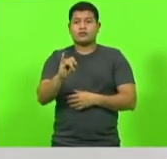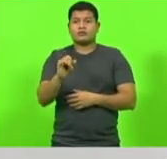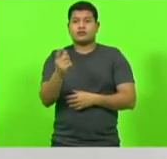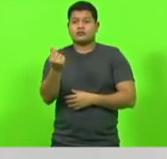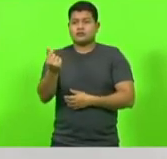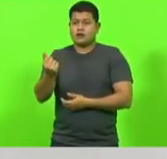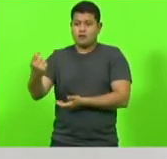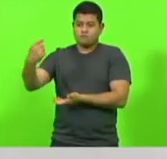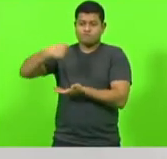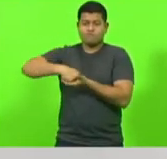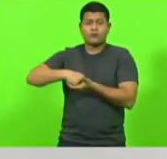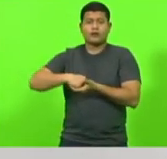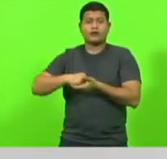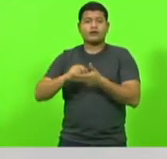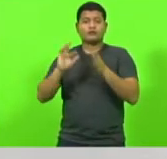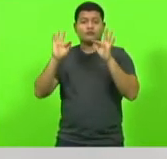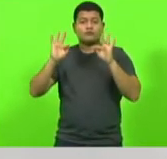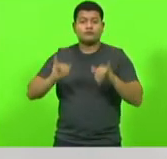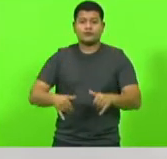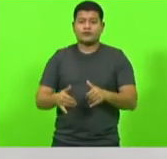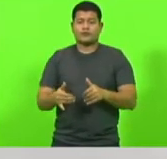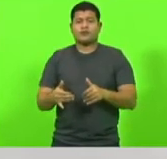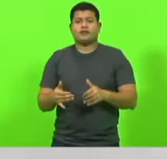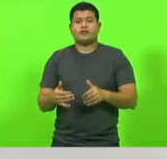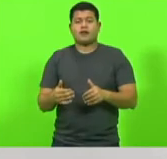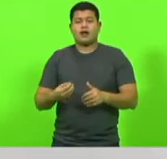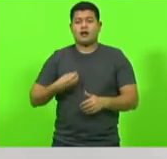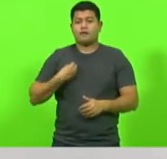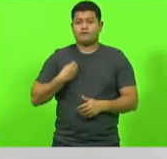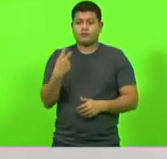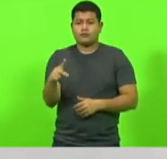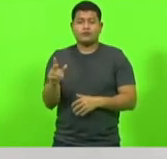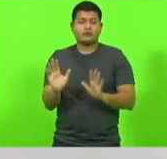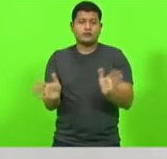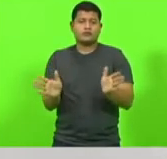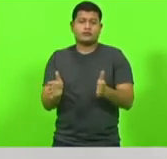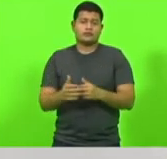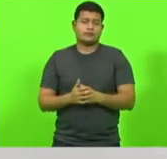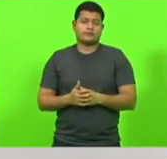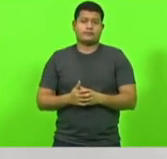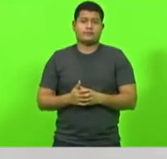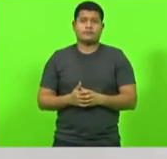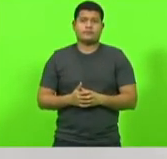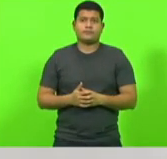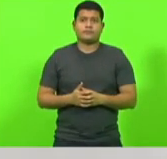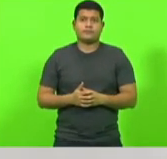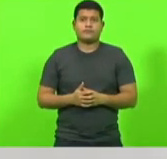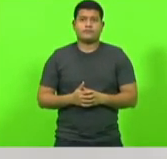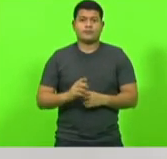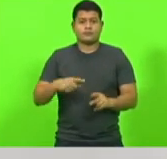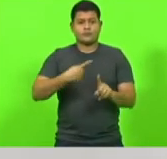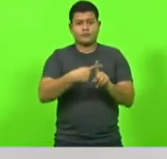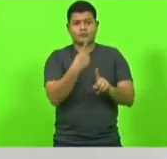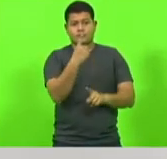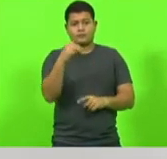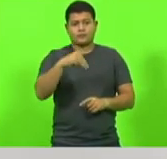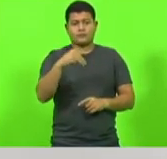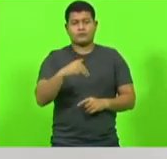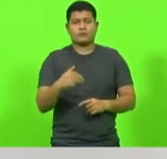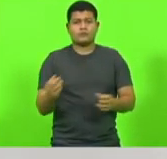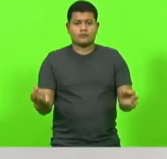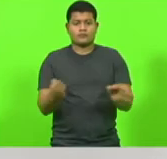minutinho. E quando são indenizadas... Mais um minuto para Vossa Excelência